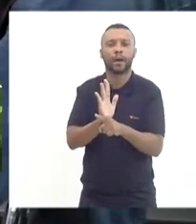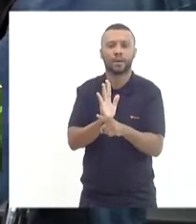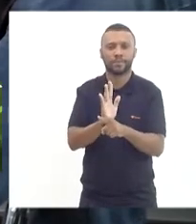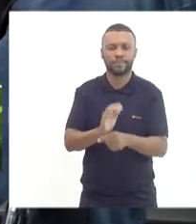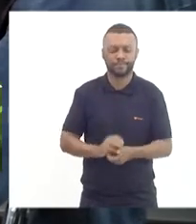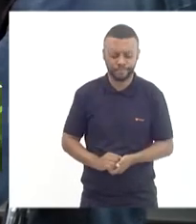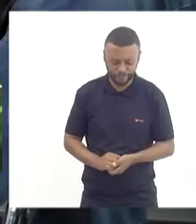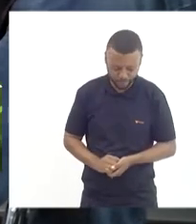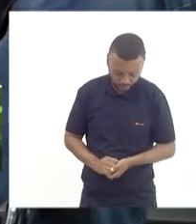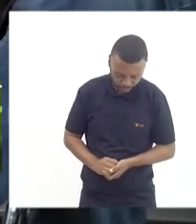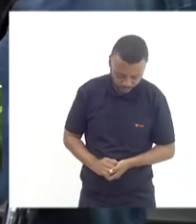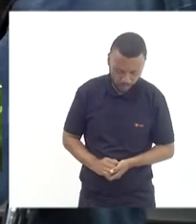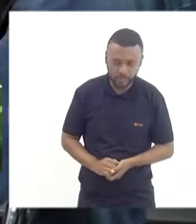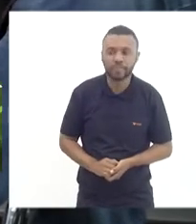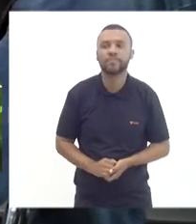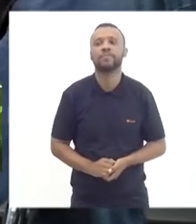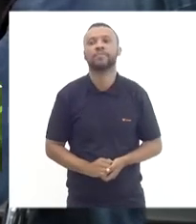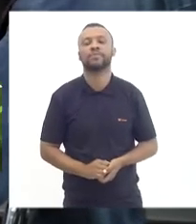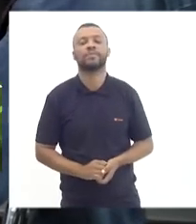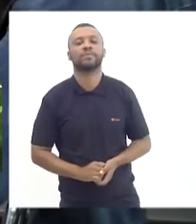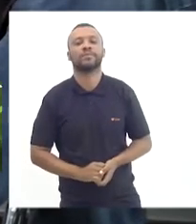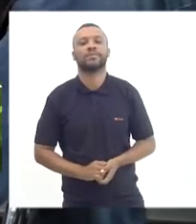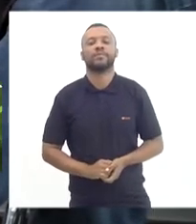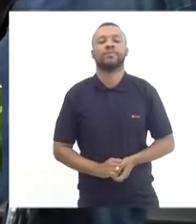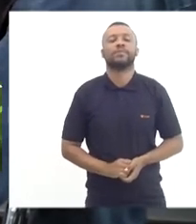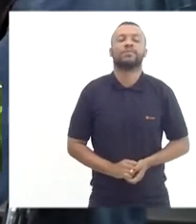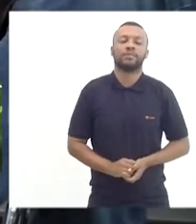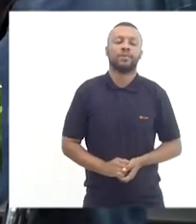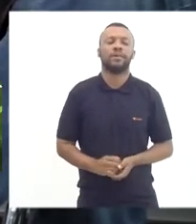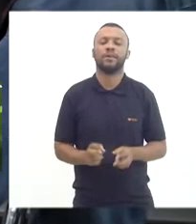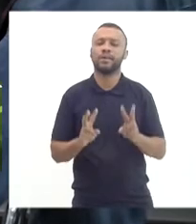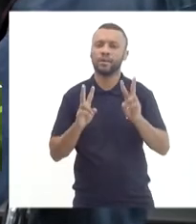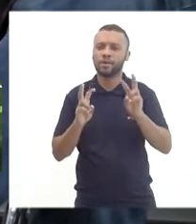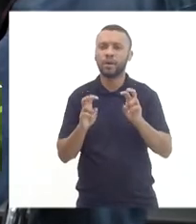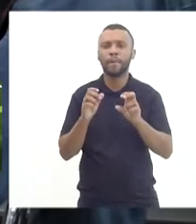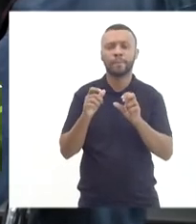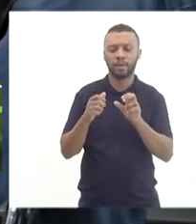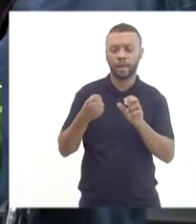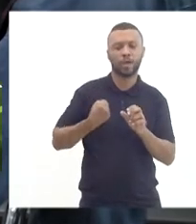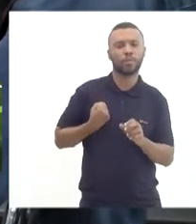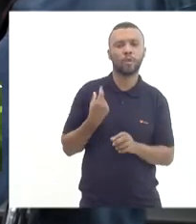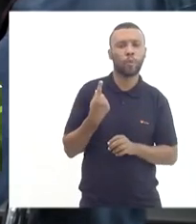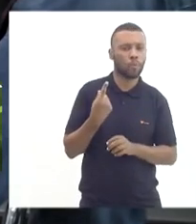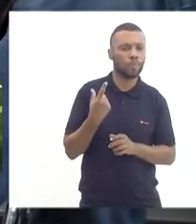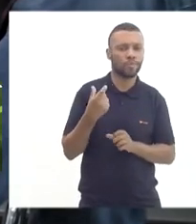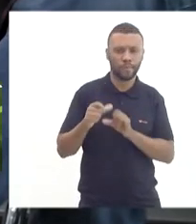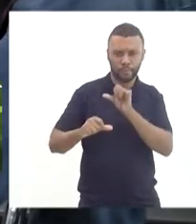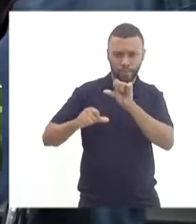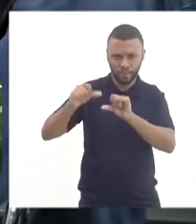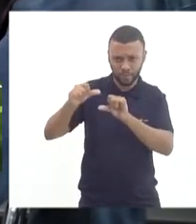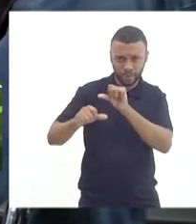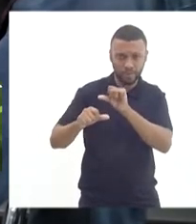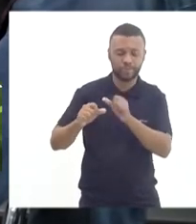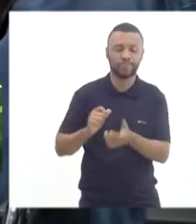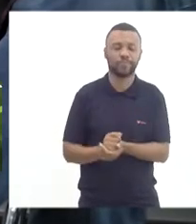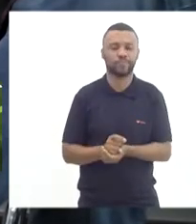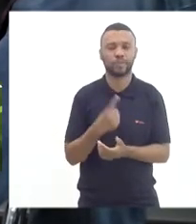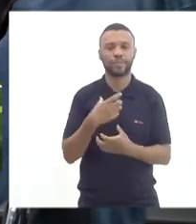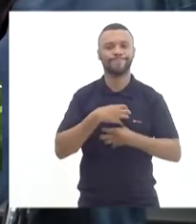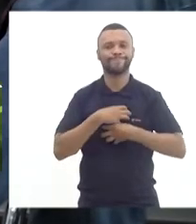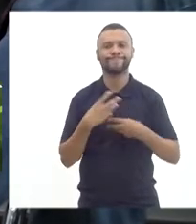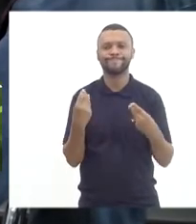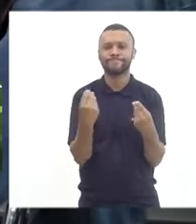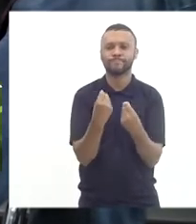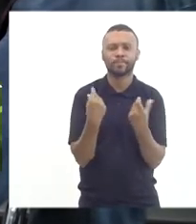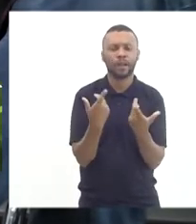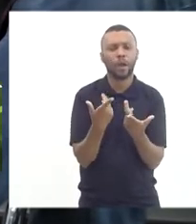contributivas. Com relação à modificativa número 1, uma coisa que nós temos sensivelmente